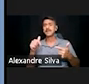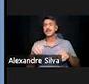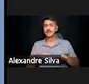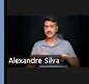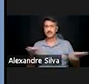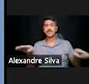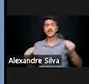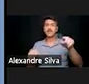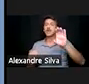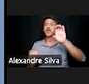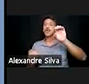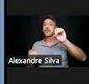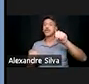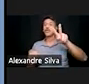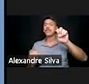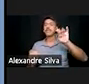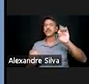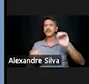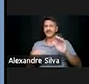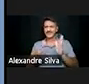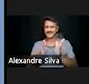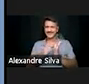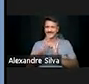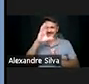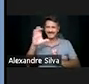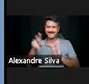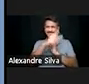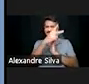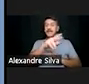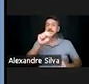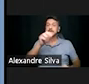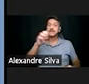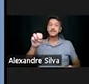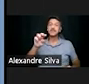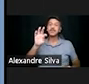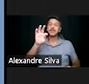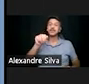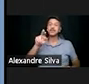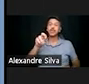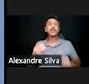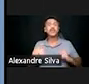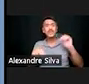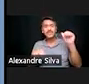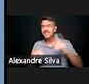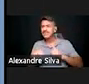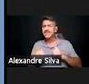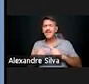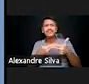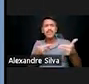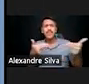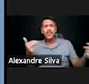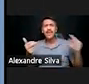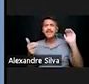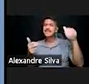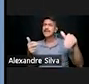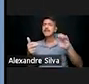de Santo Antônio, é um calcário, e é um calcário bioclástico que está cheio de moluscos, está cheio de